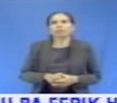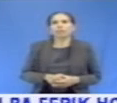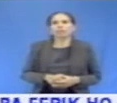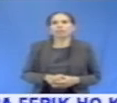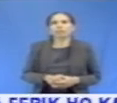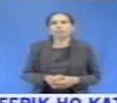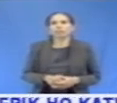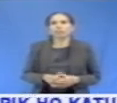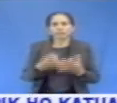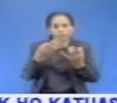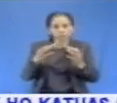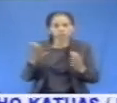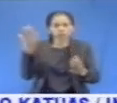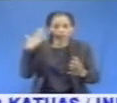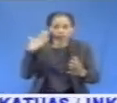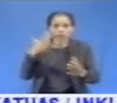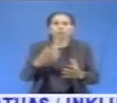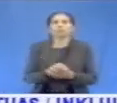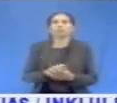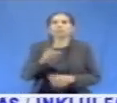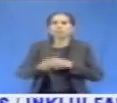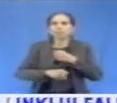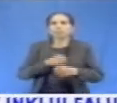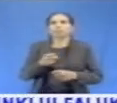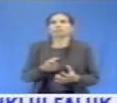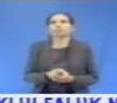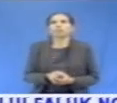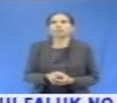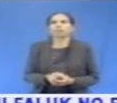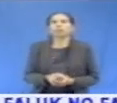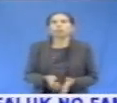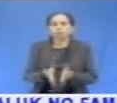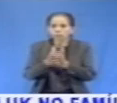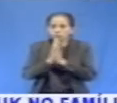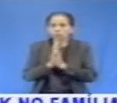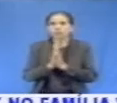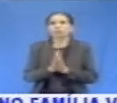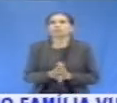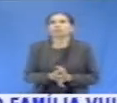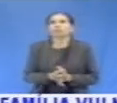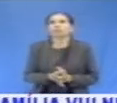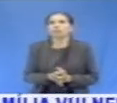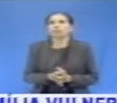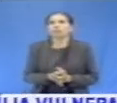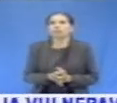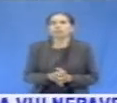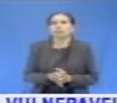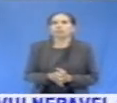pelo Mores que leu, também de Nemaca e mim, vou acabar. E depois, cada Eva